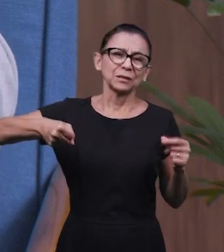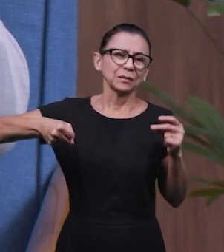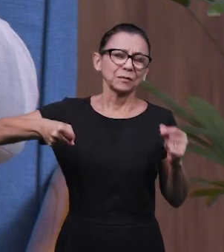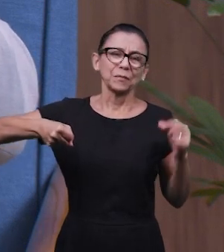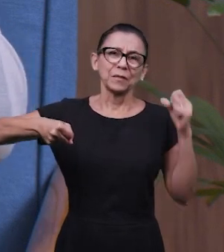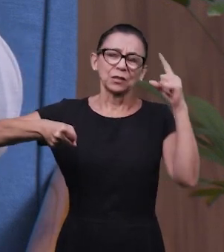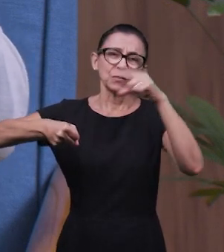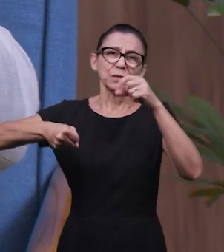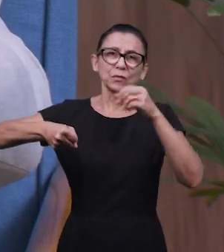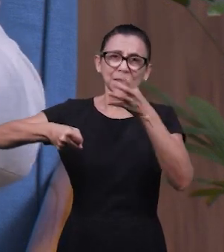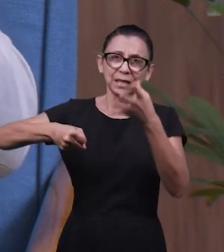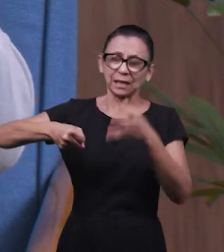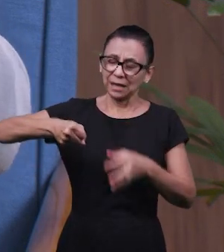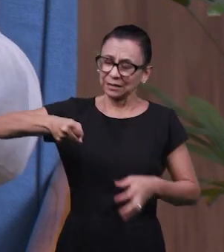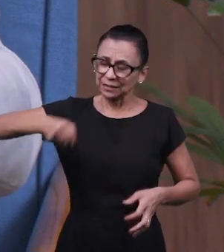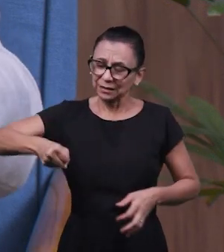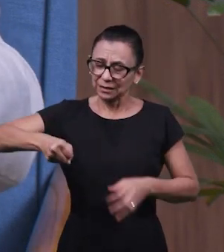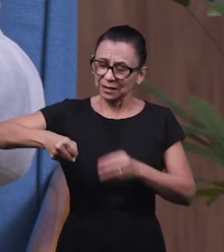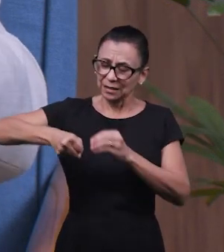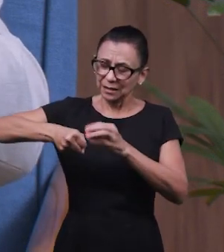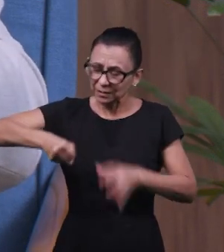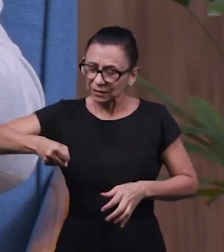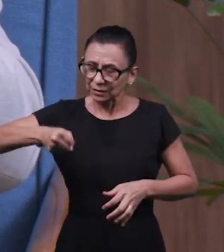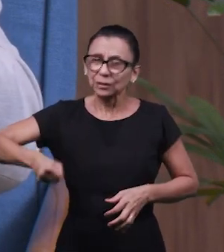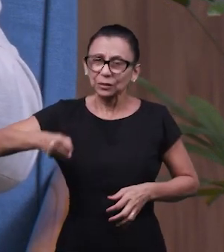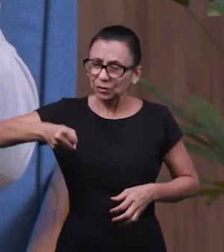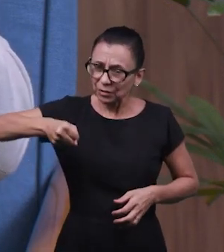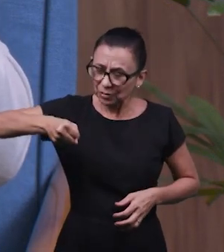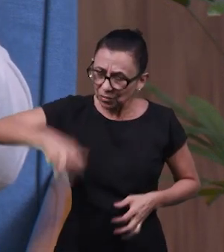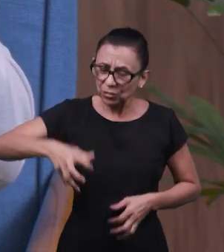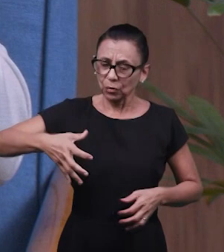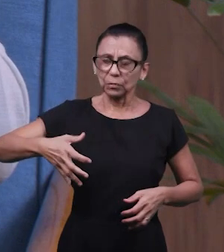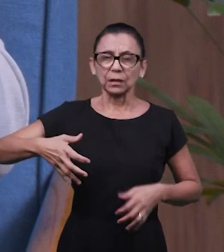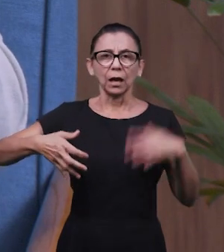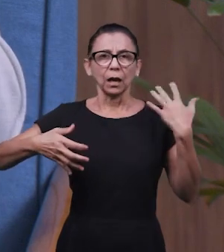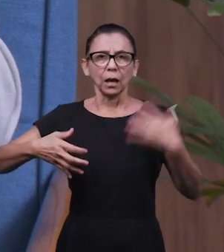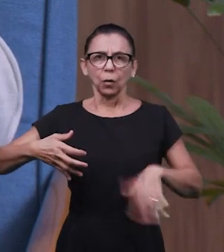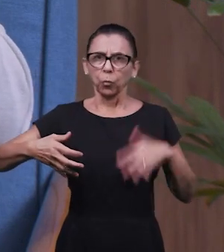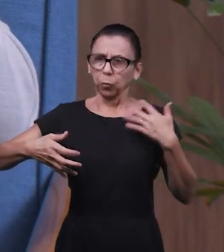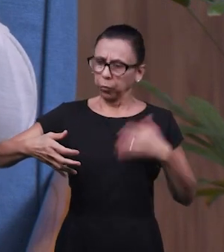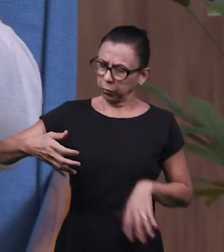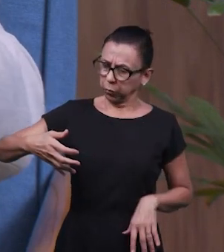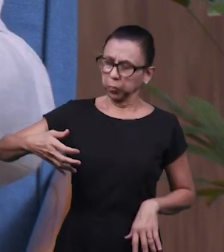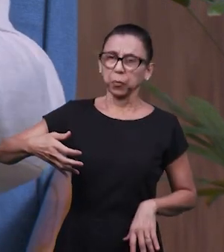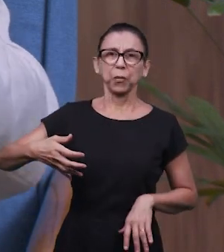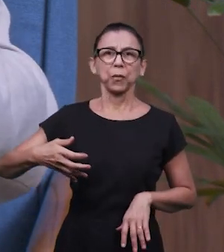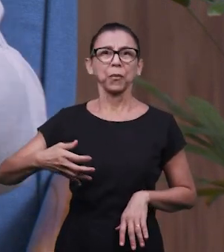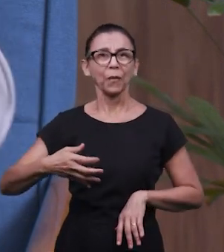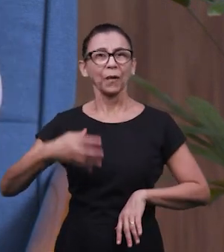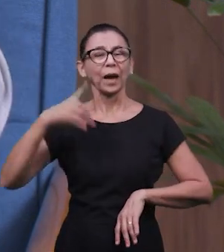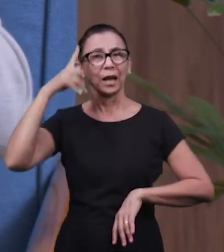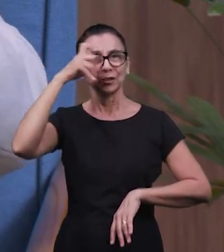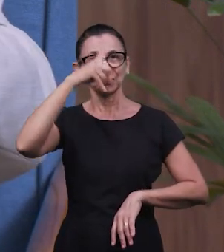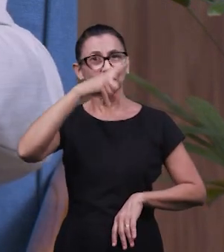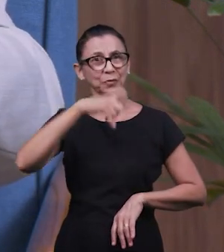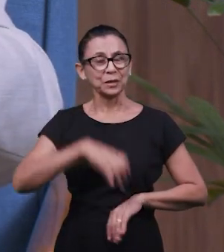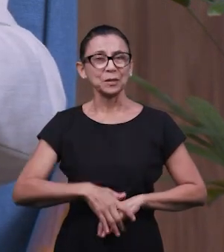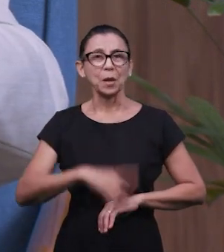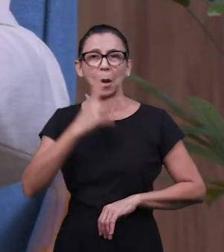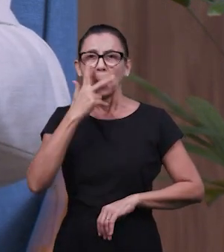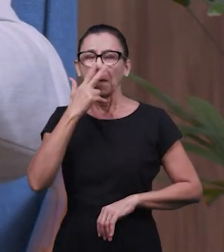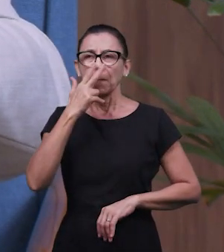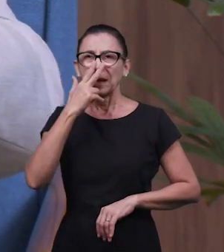certa força, certa firmeza durante um tempo longo, que de fato, às vezes ali você percebe na hora de soltar aquele